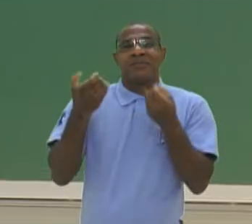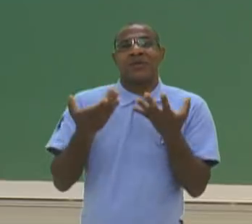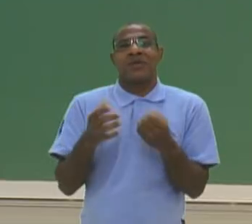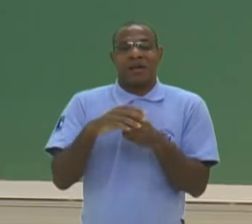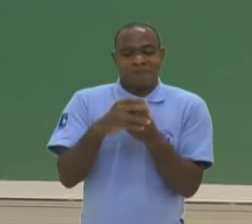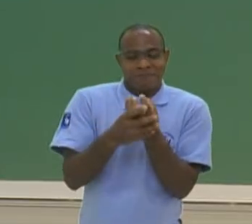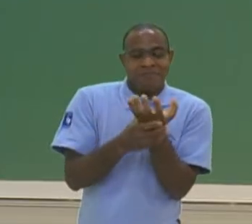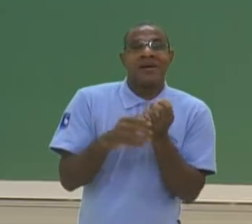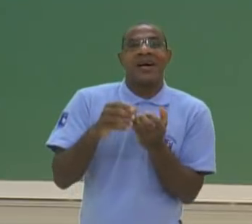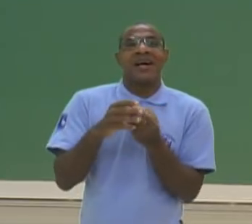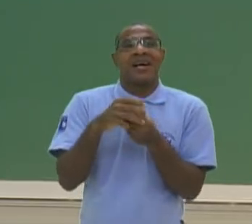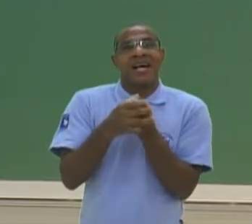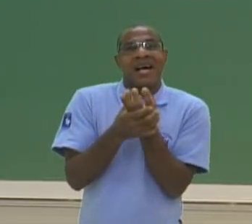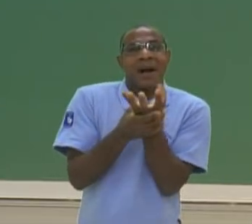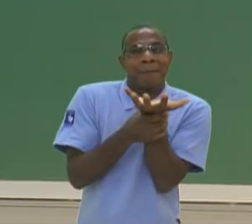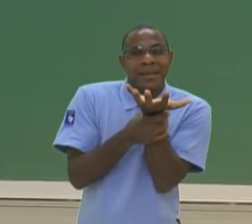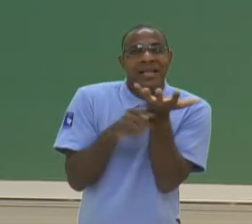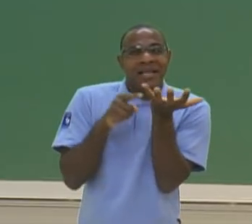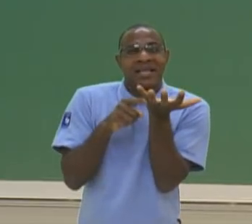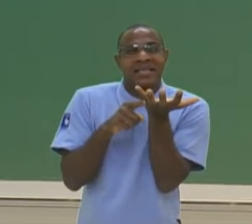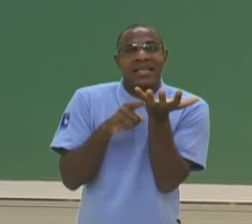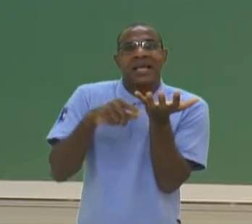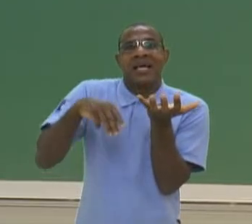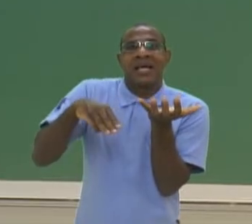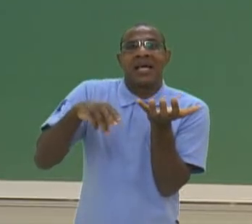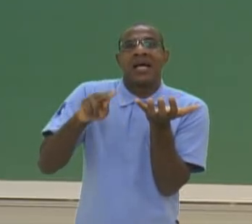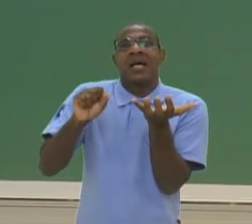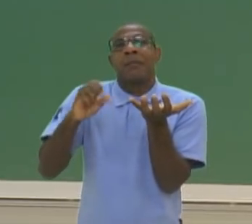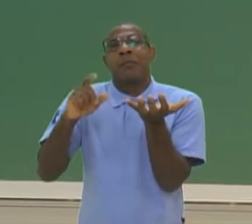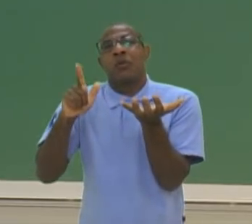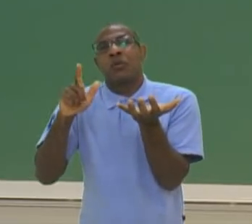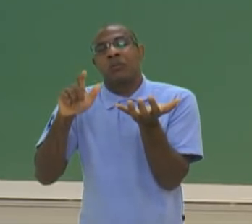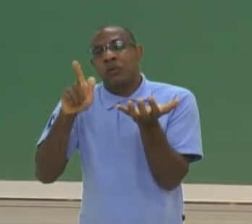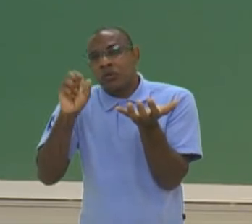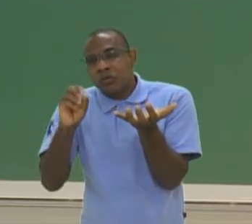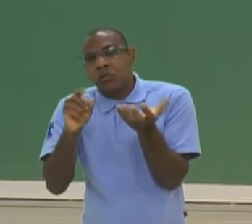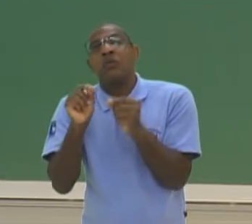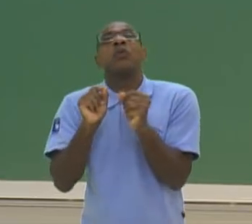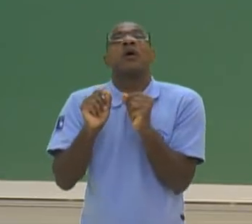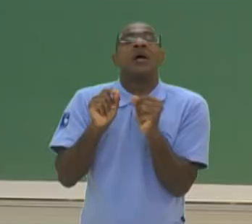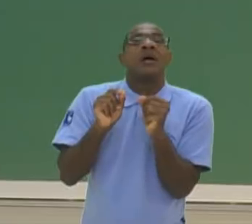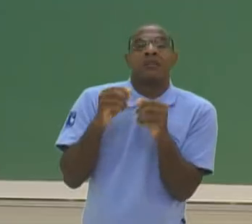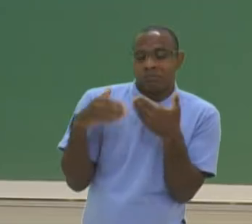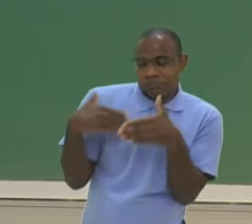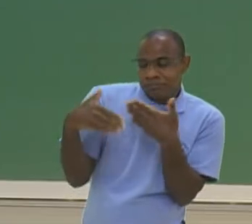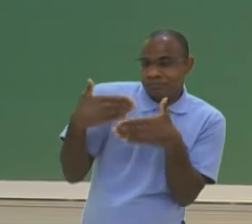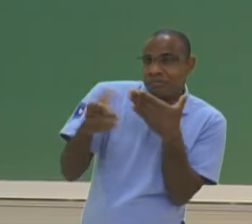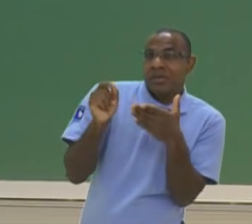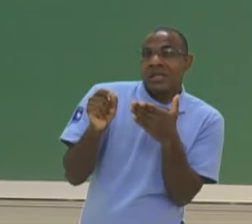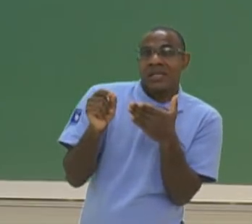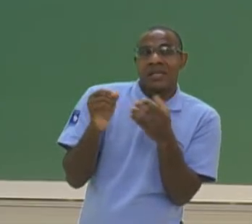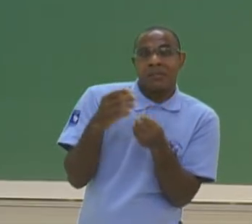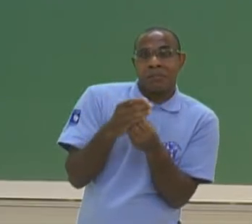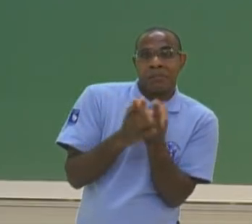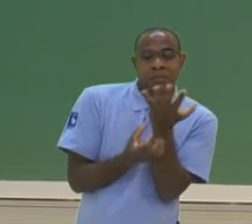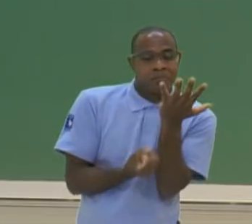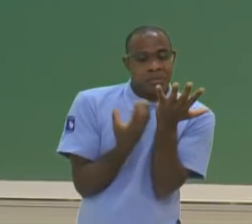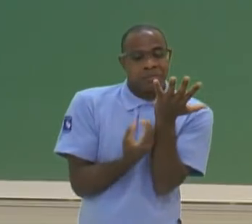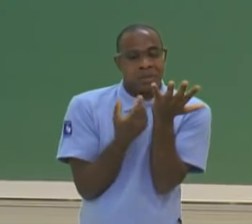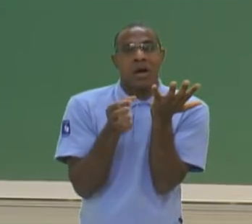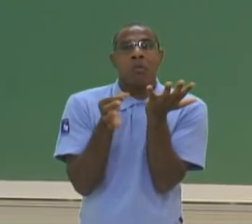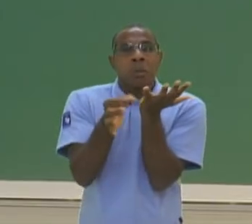que é a pteridófita, e do musgo, que é a briófita, as estruturas reprodutoras delas eram os